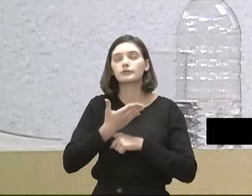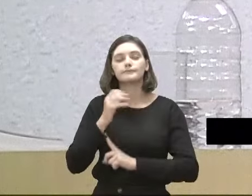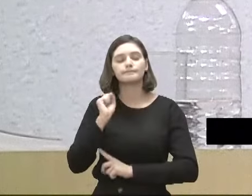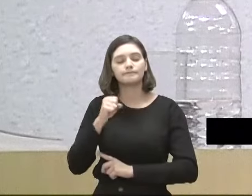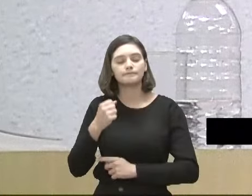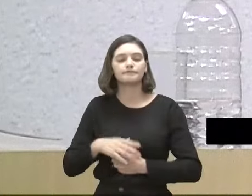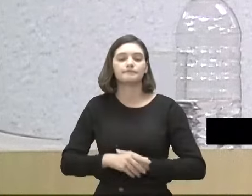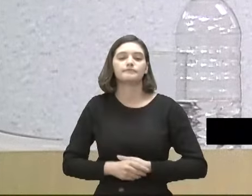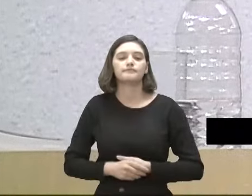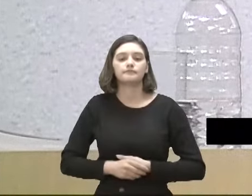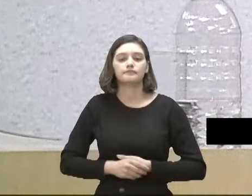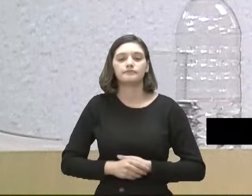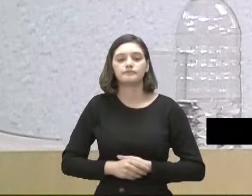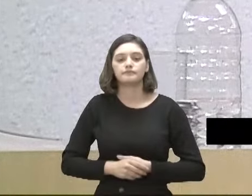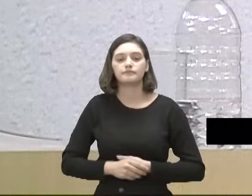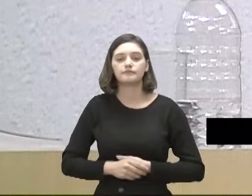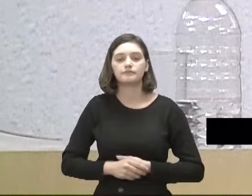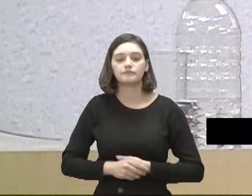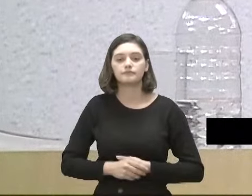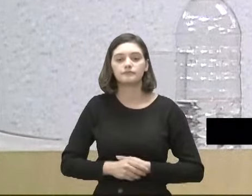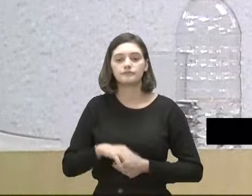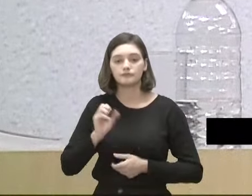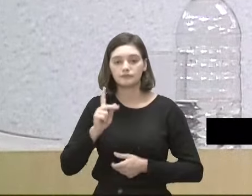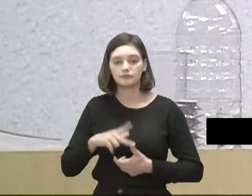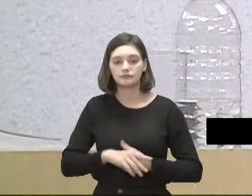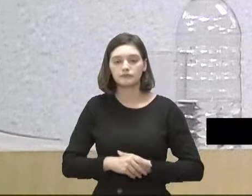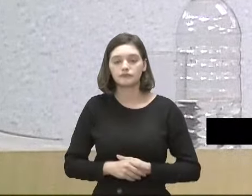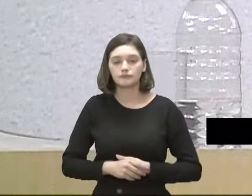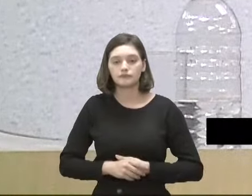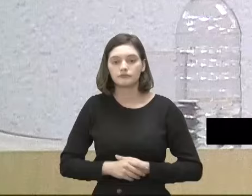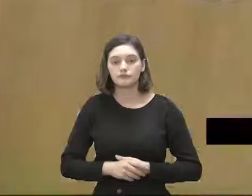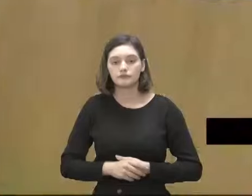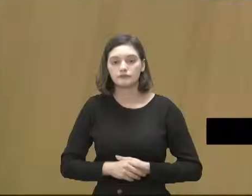tá? E é isso.